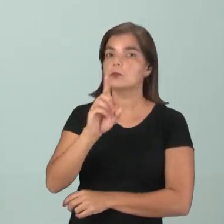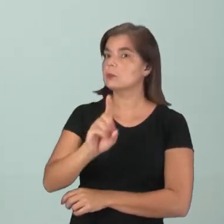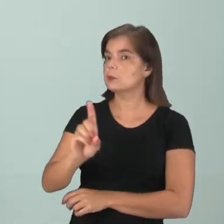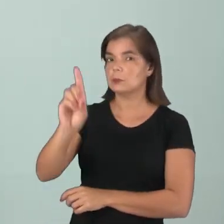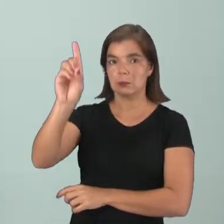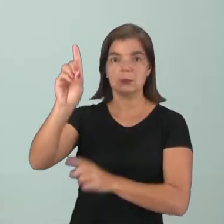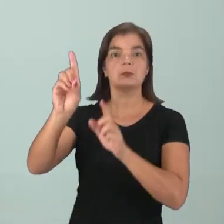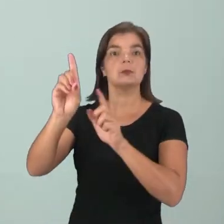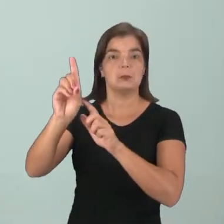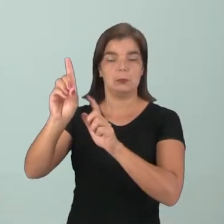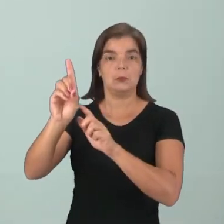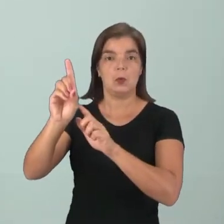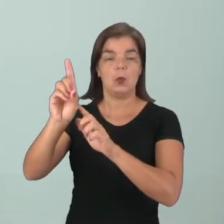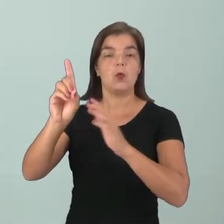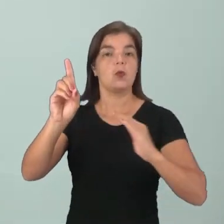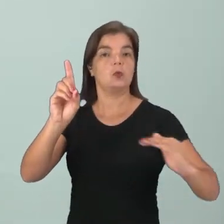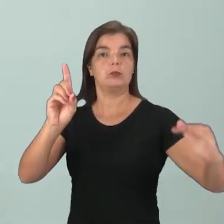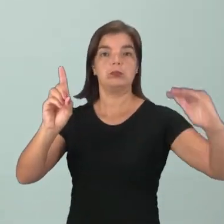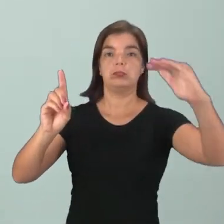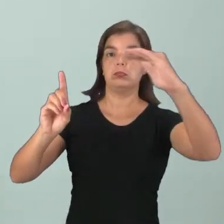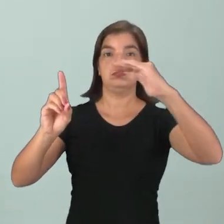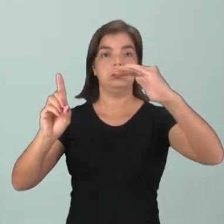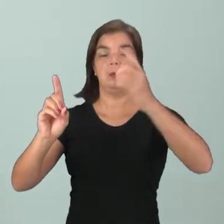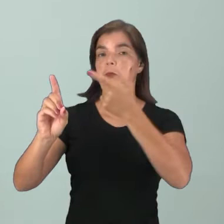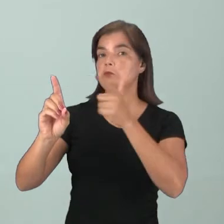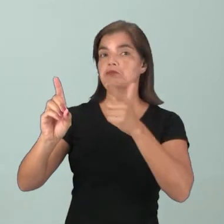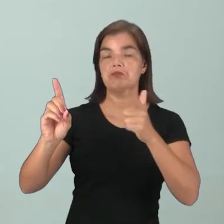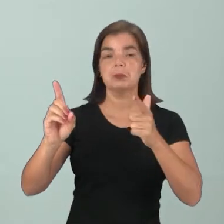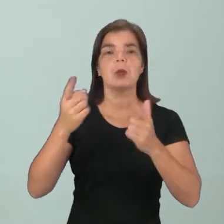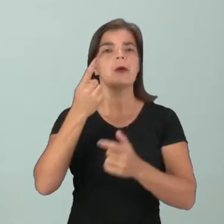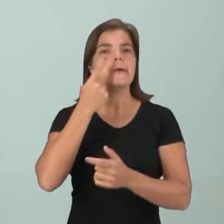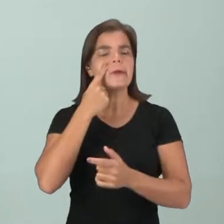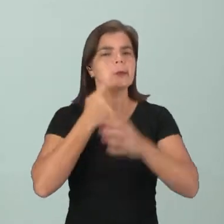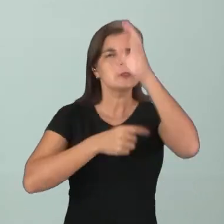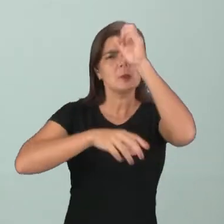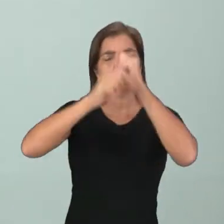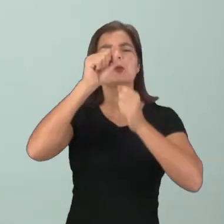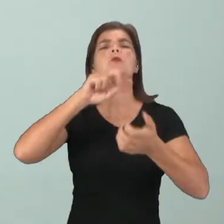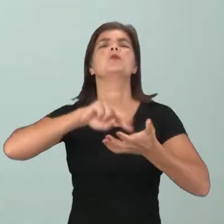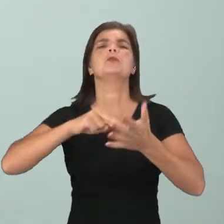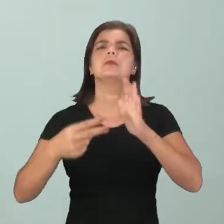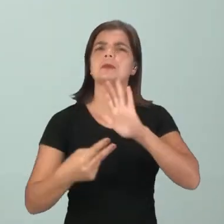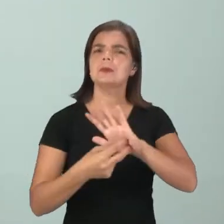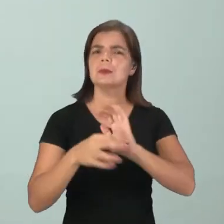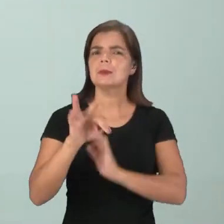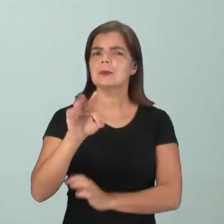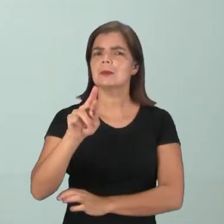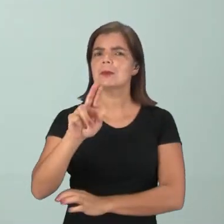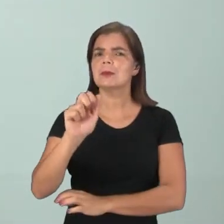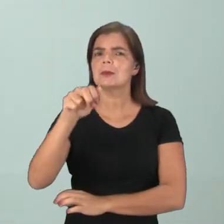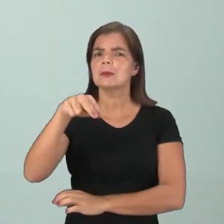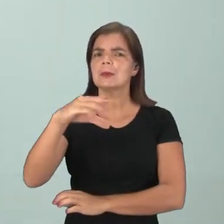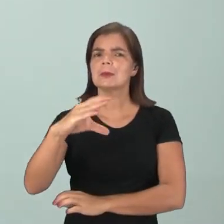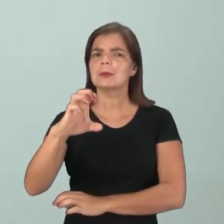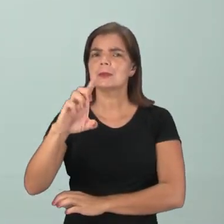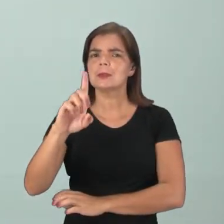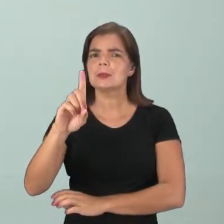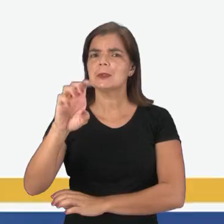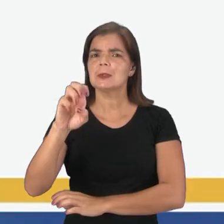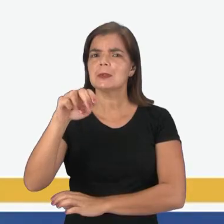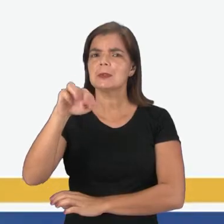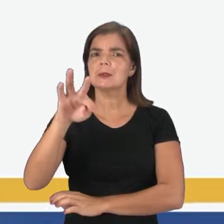não têm Deus como ser superior. Então vamos aprender o que significa